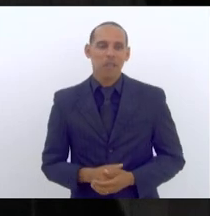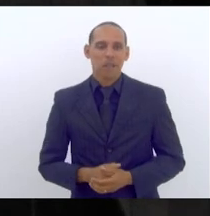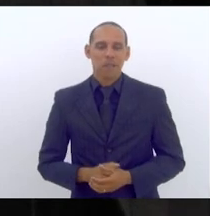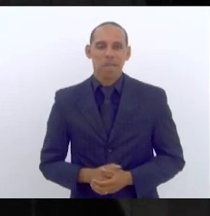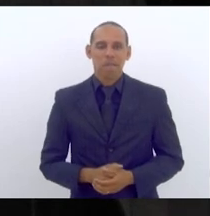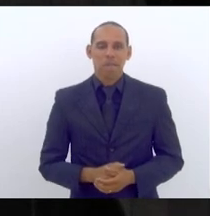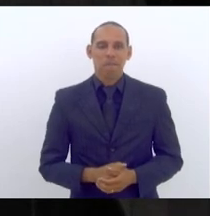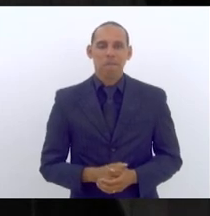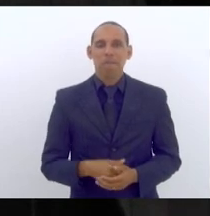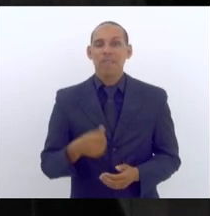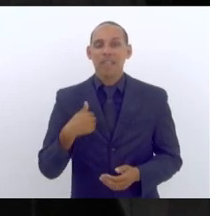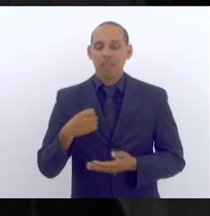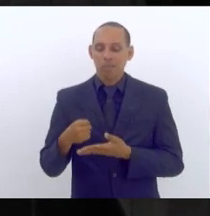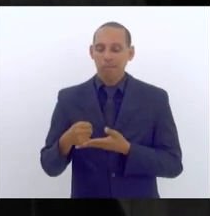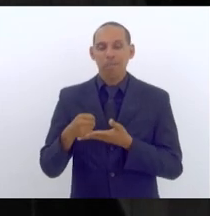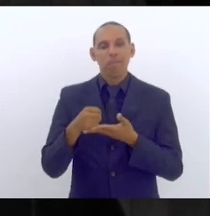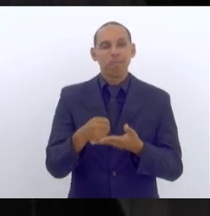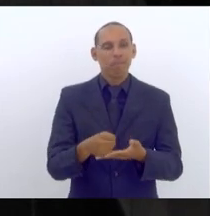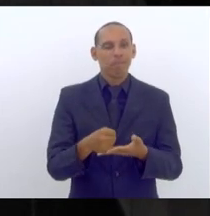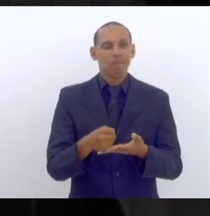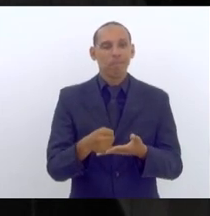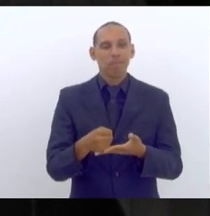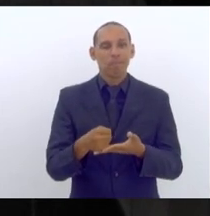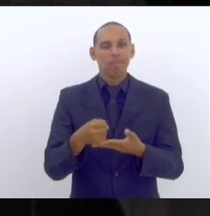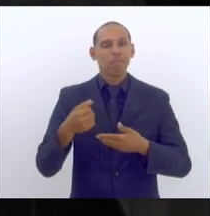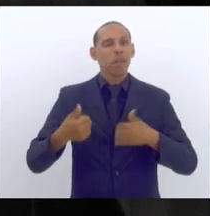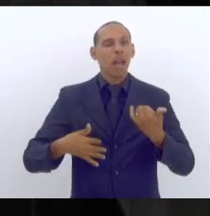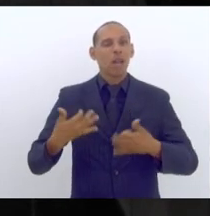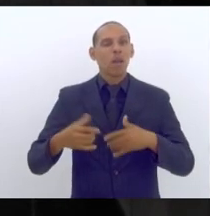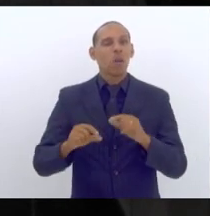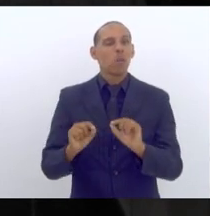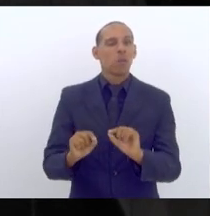trazer a fala